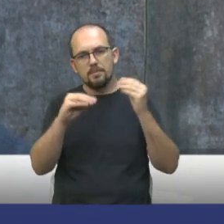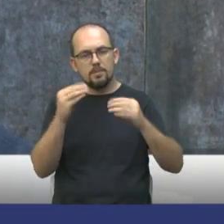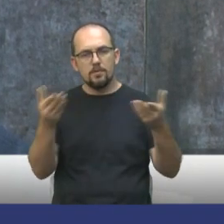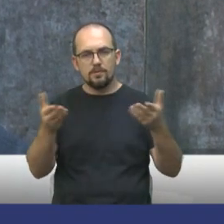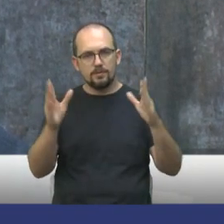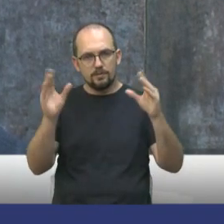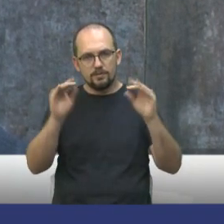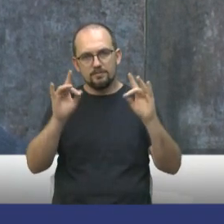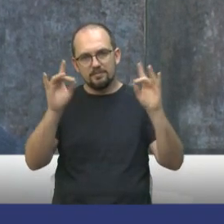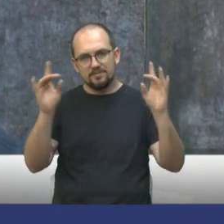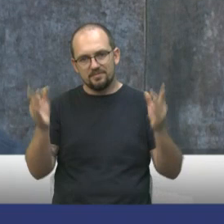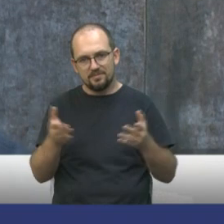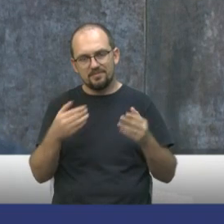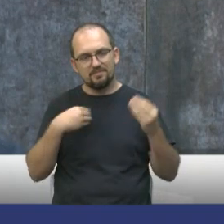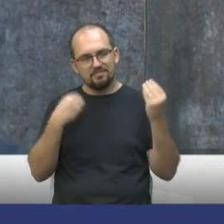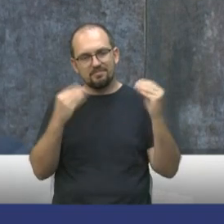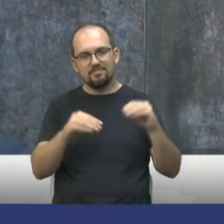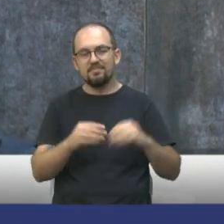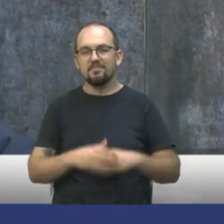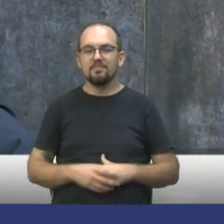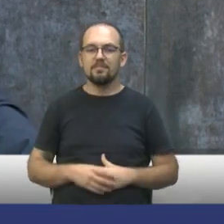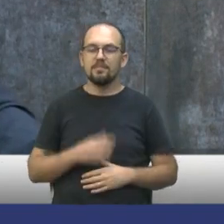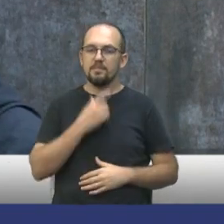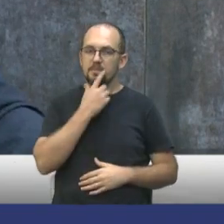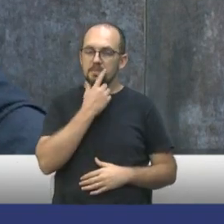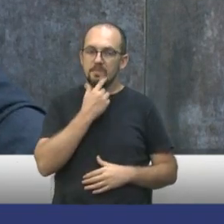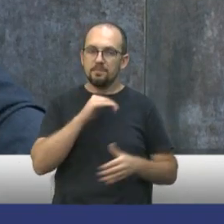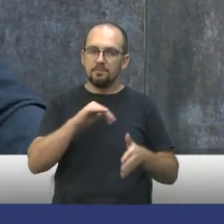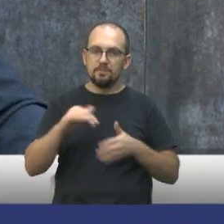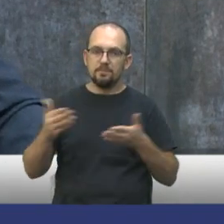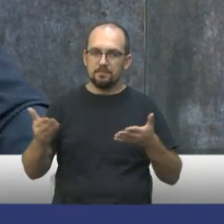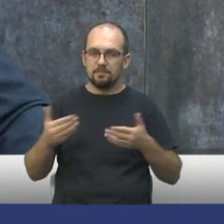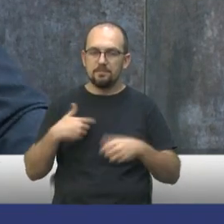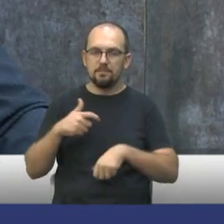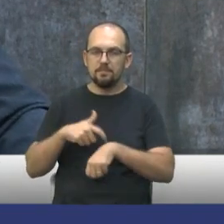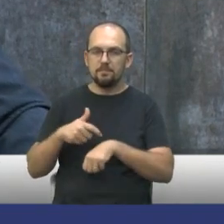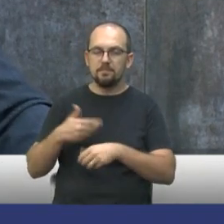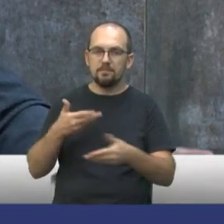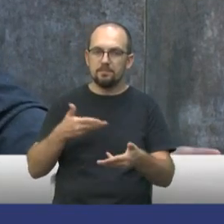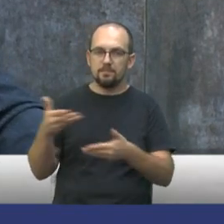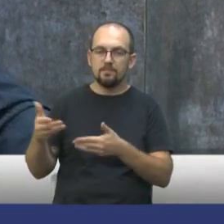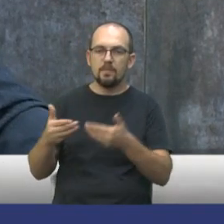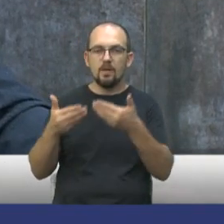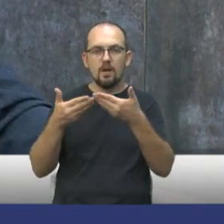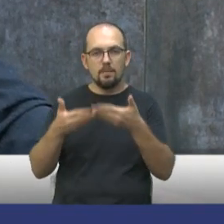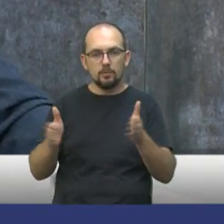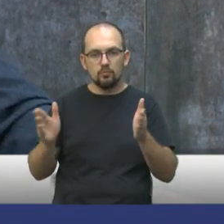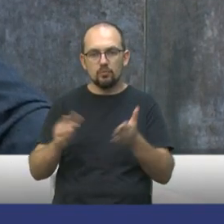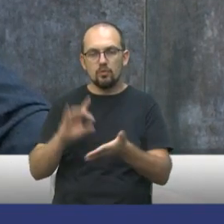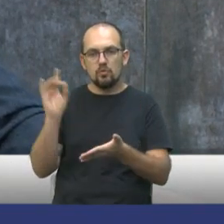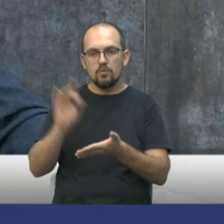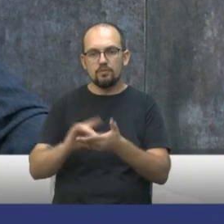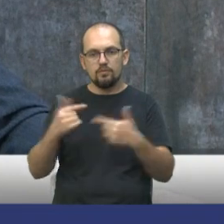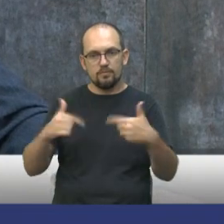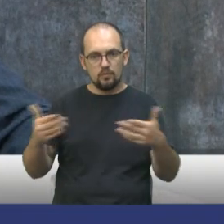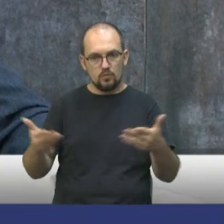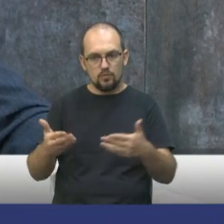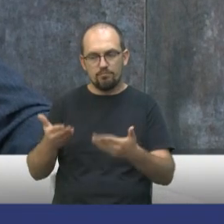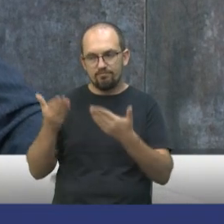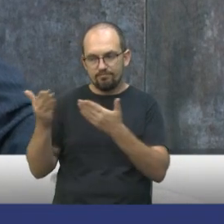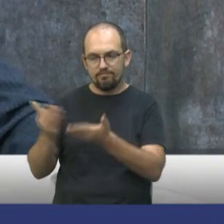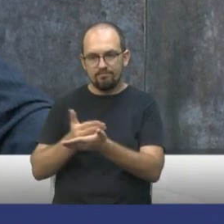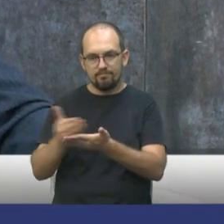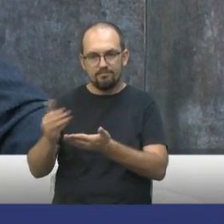noite especialmente festiva. Eu passo neste momento, então, para fazer a abertura oficial dos trabalhos de hoje, a palavra